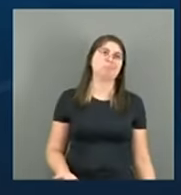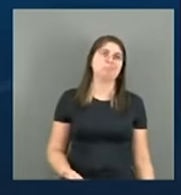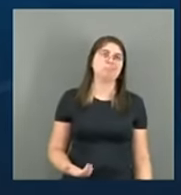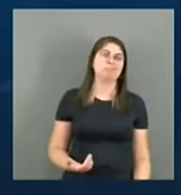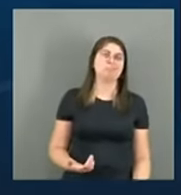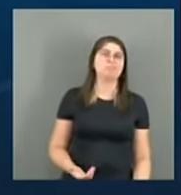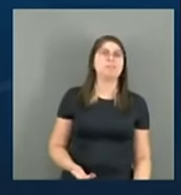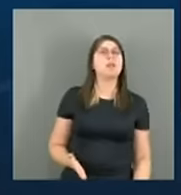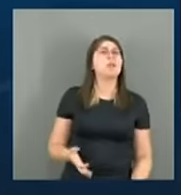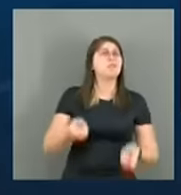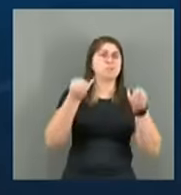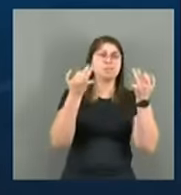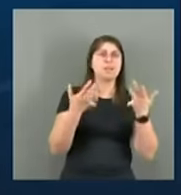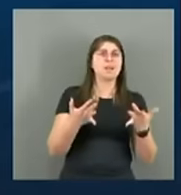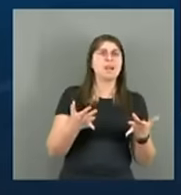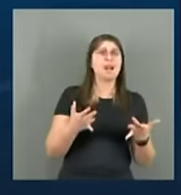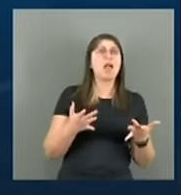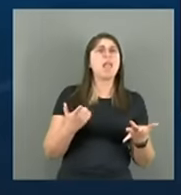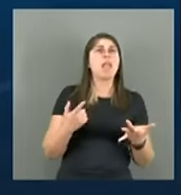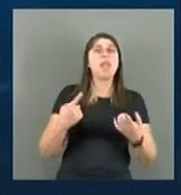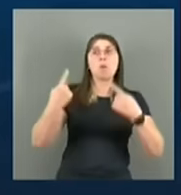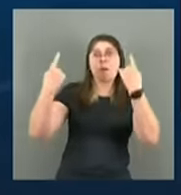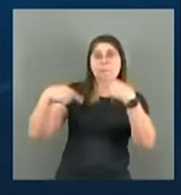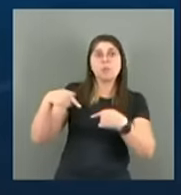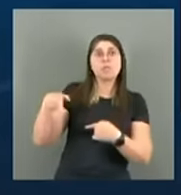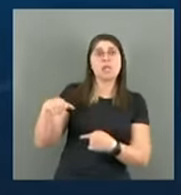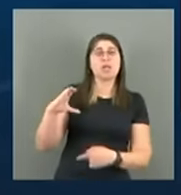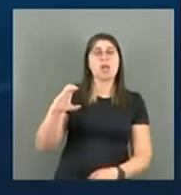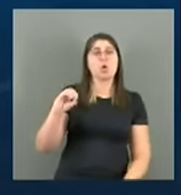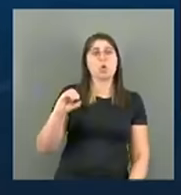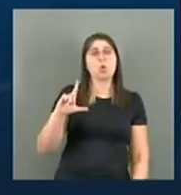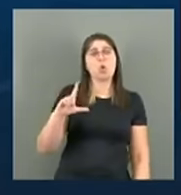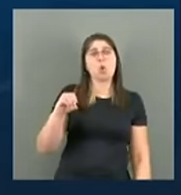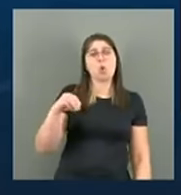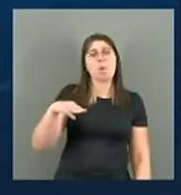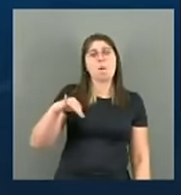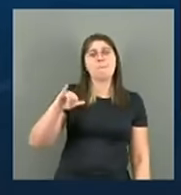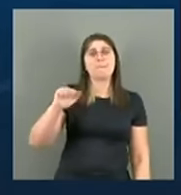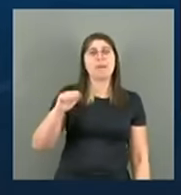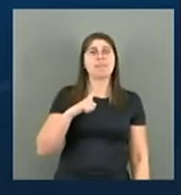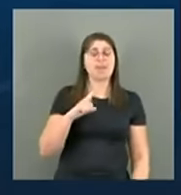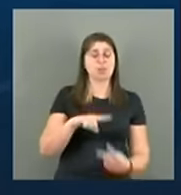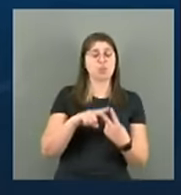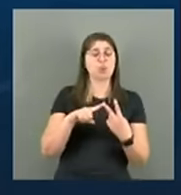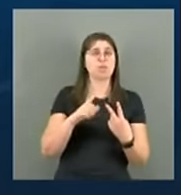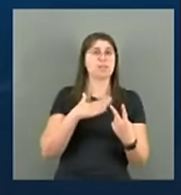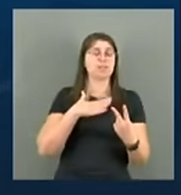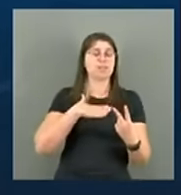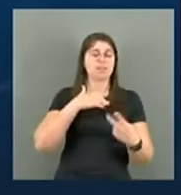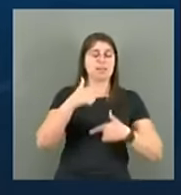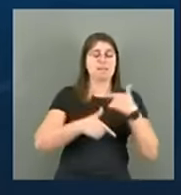antemão. Eu acabei de fazer um jogo na Colômbia. Eu tenho aqui os vídeos do árbitro. Eu te mostro os dois árbitros que trabalhou para mim na Colômbia.